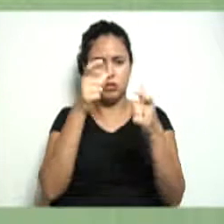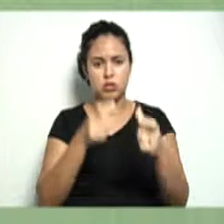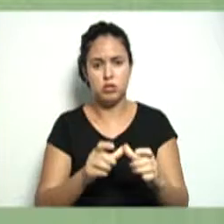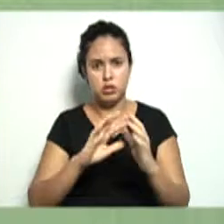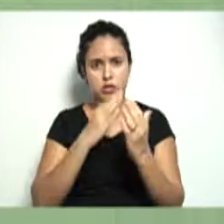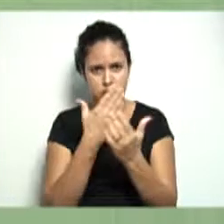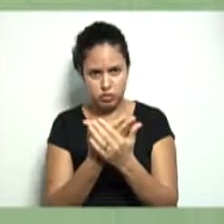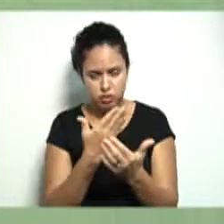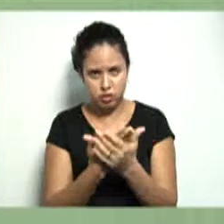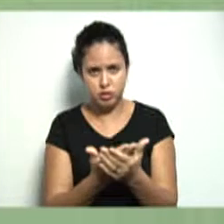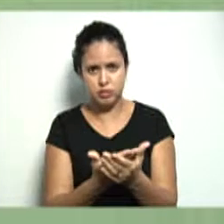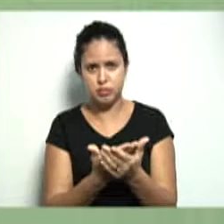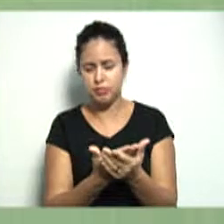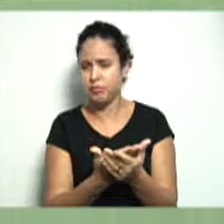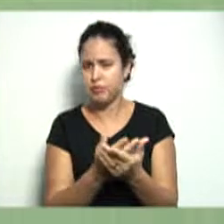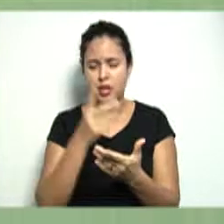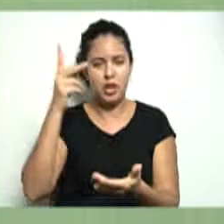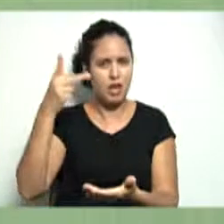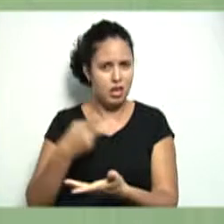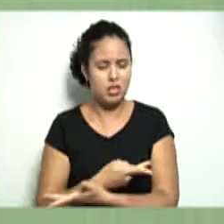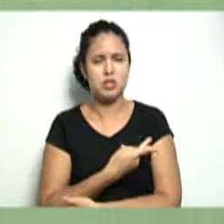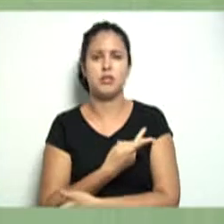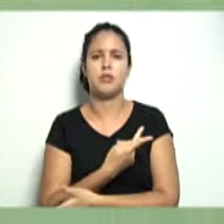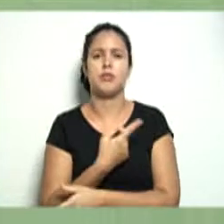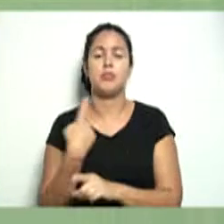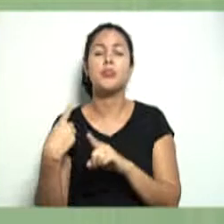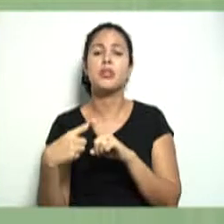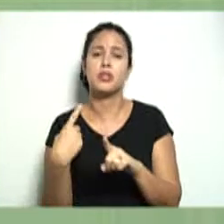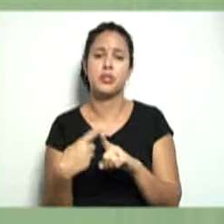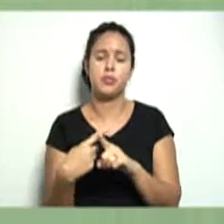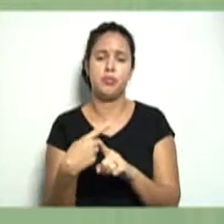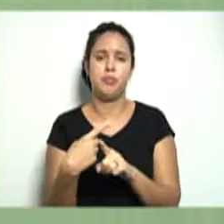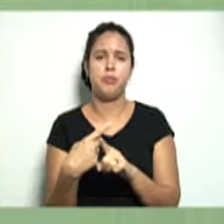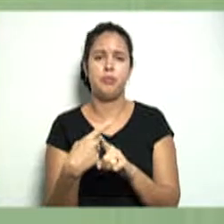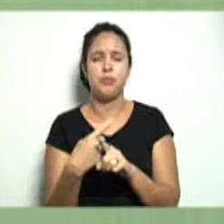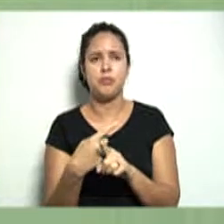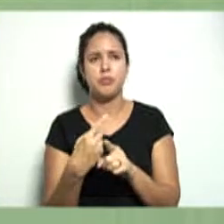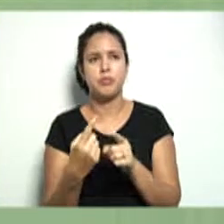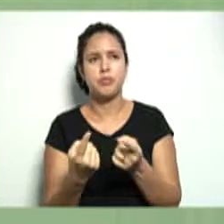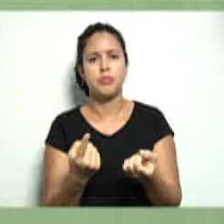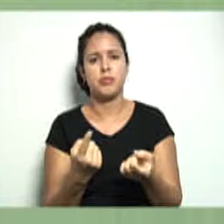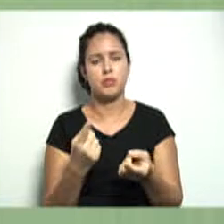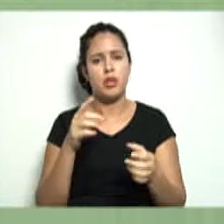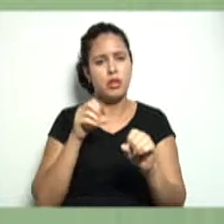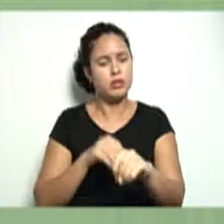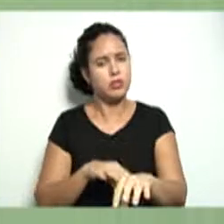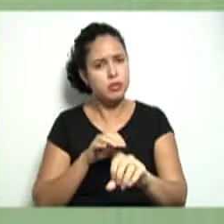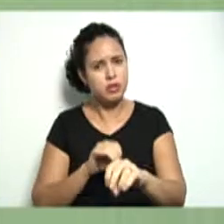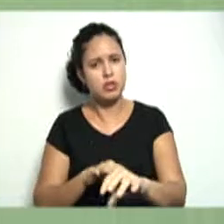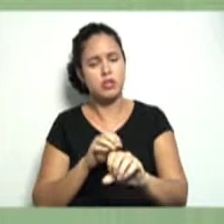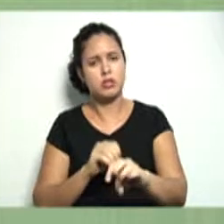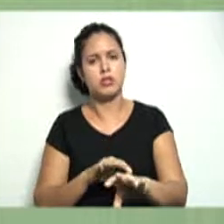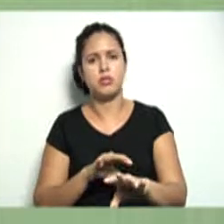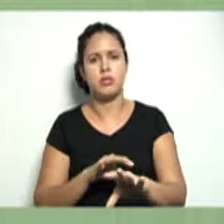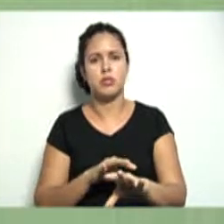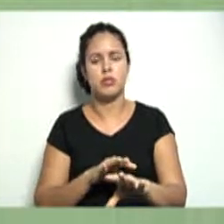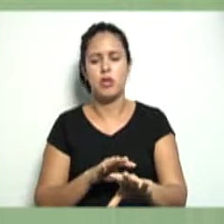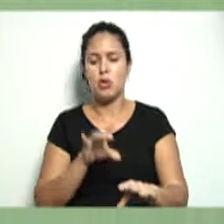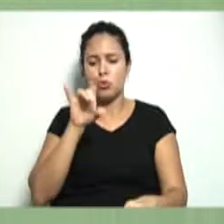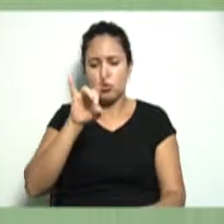Essa aqui é a errada. Por quê? Porque a gente já viu que a educação, ela não